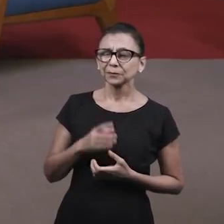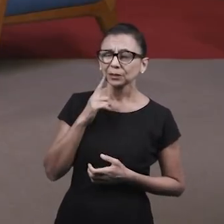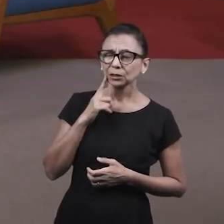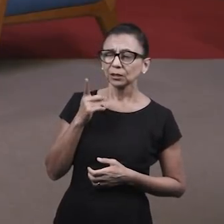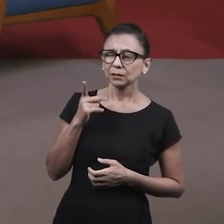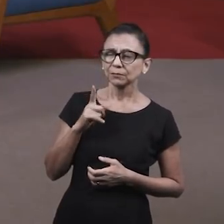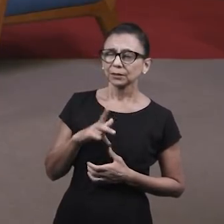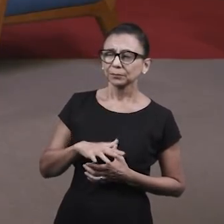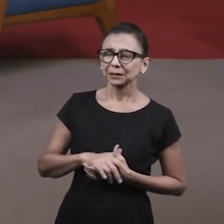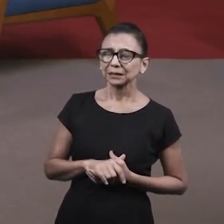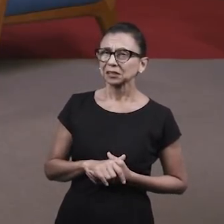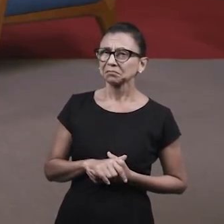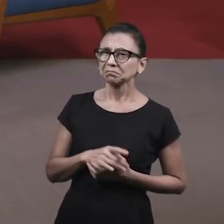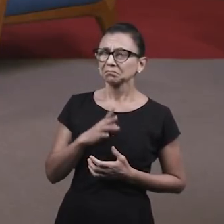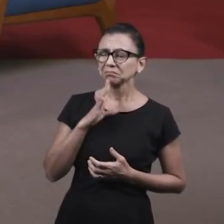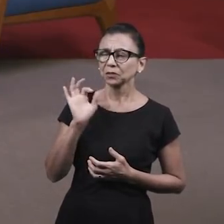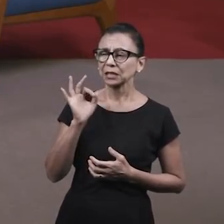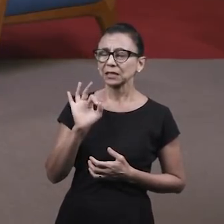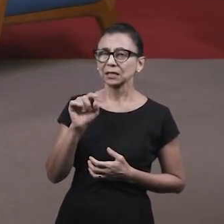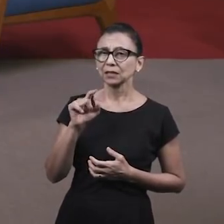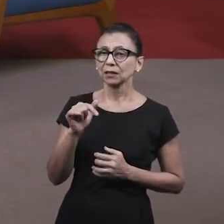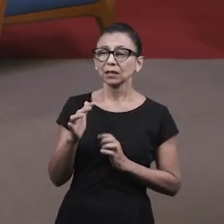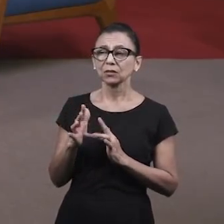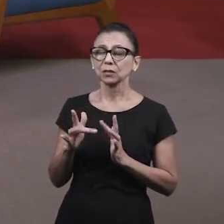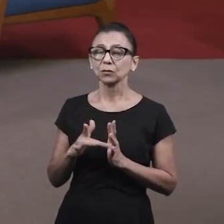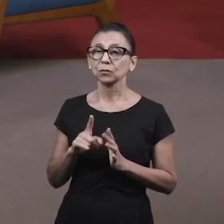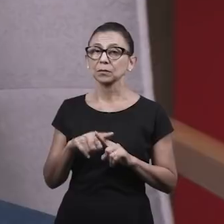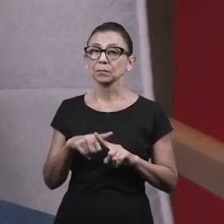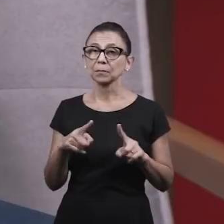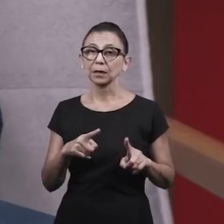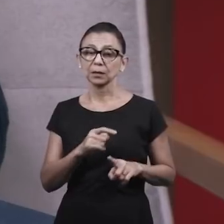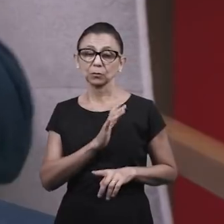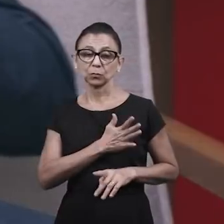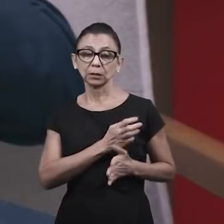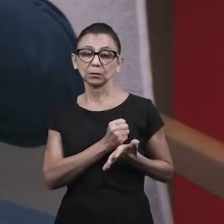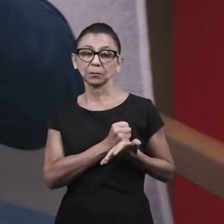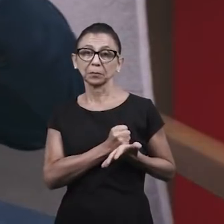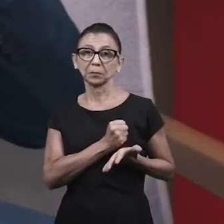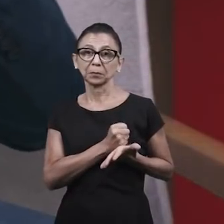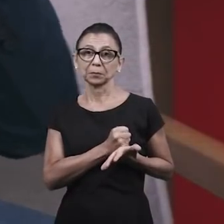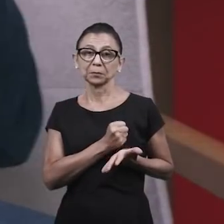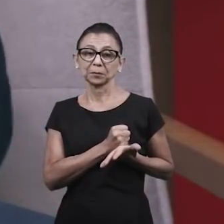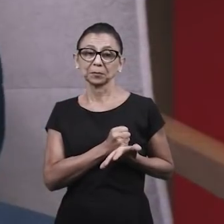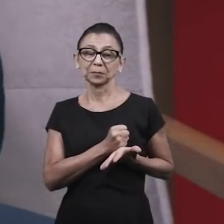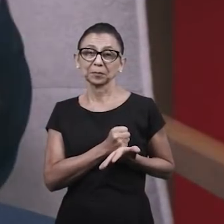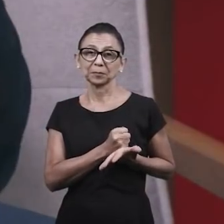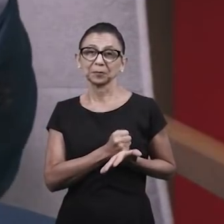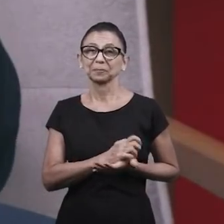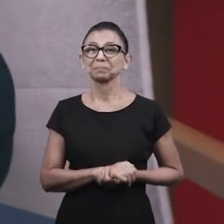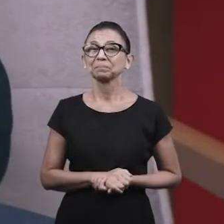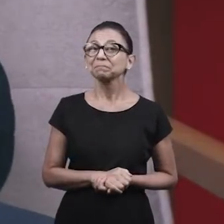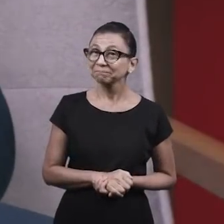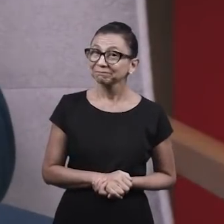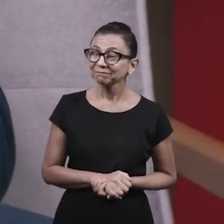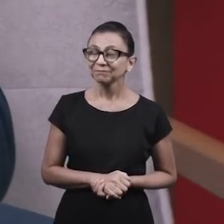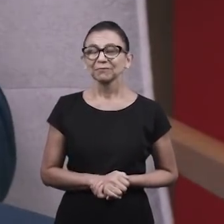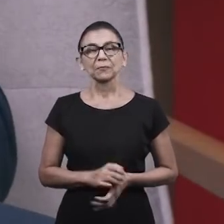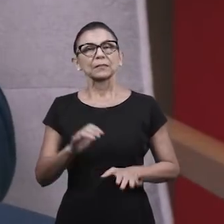seus olhos foram abertos no partir do pão. E eles viram, esse é o Senhor, esse é Jesus.